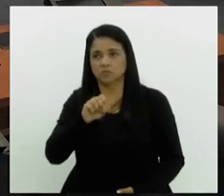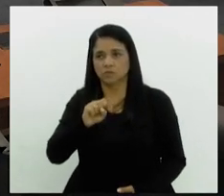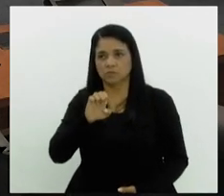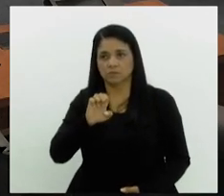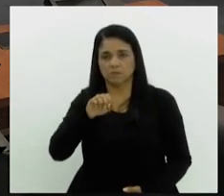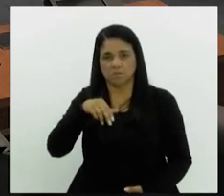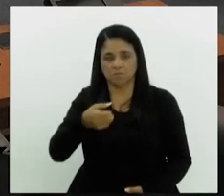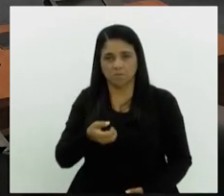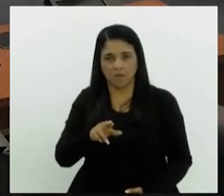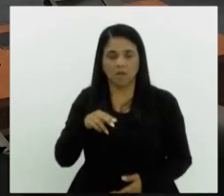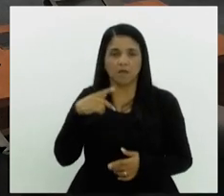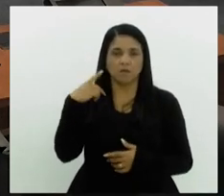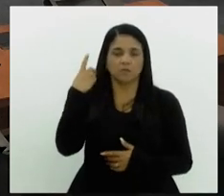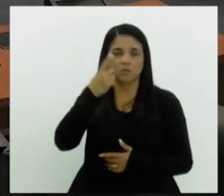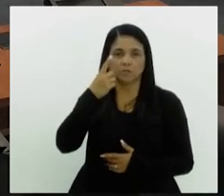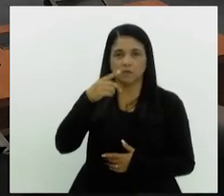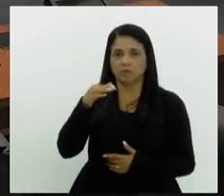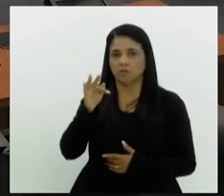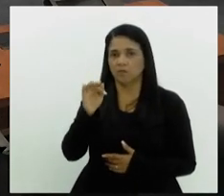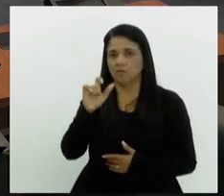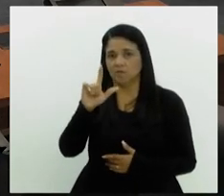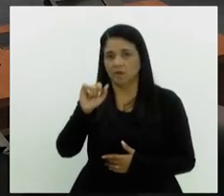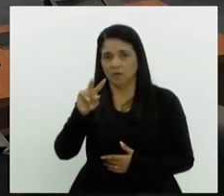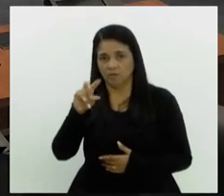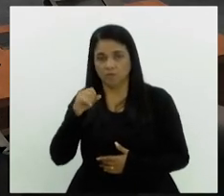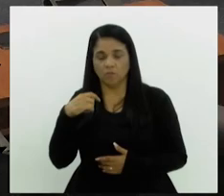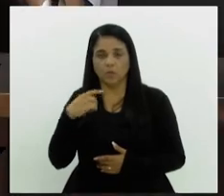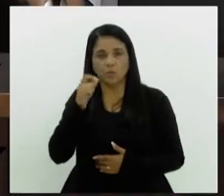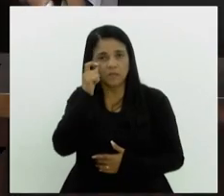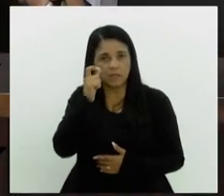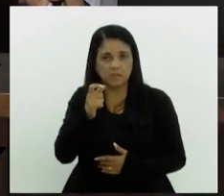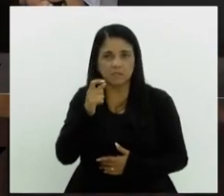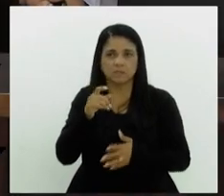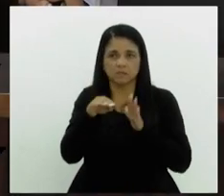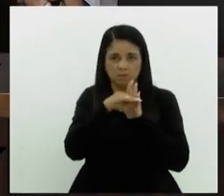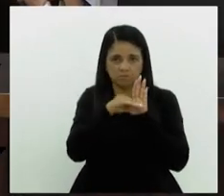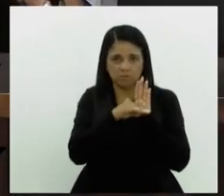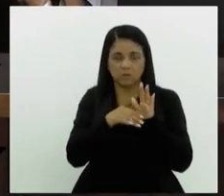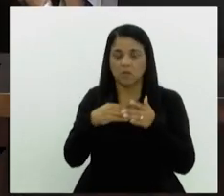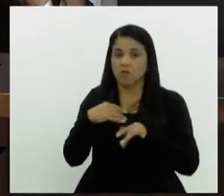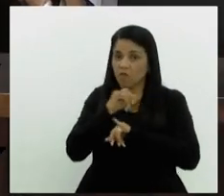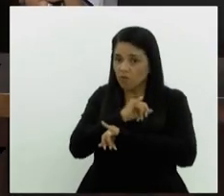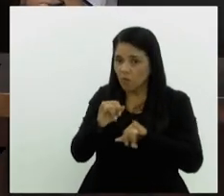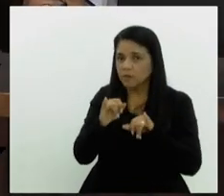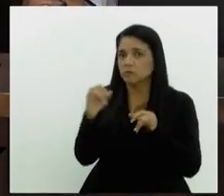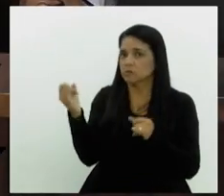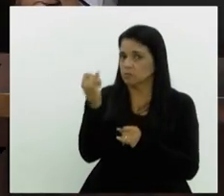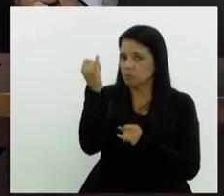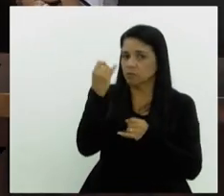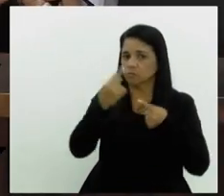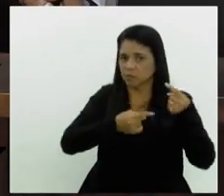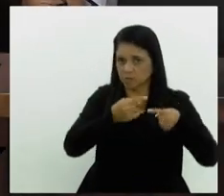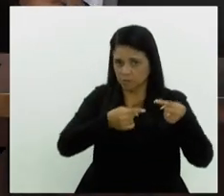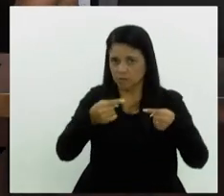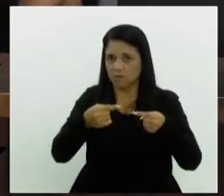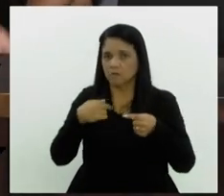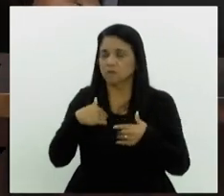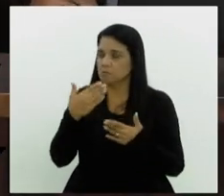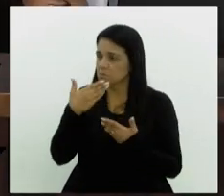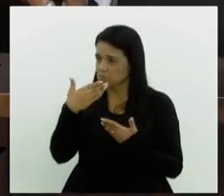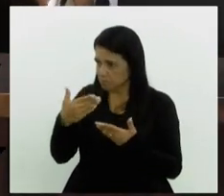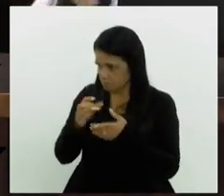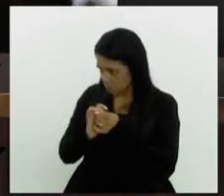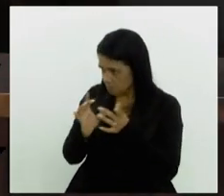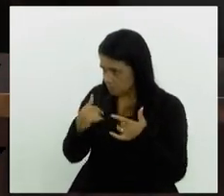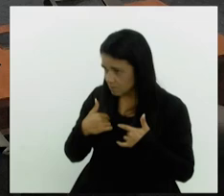Flávio Serafini pelo interesse na pauta e trago aqui algumas informações pertinentes para que a gente possa debater, se Vossa Excelência permitir a utilização do